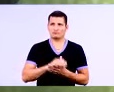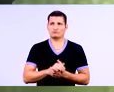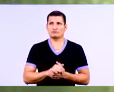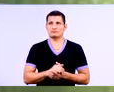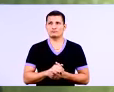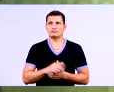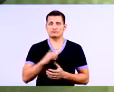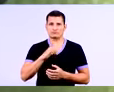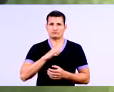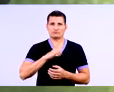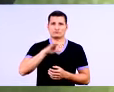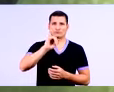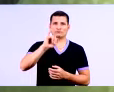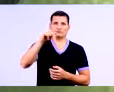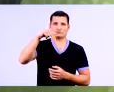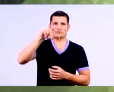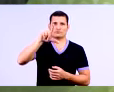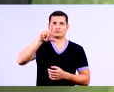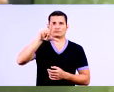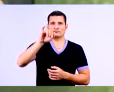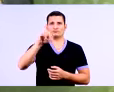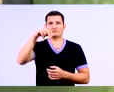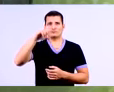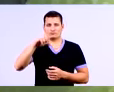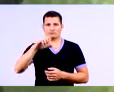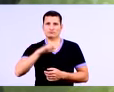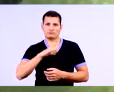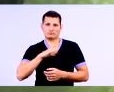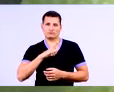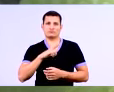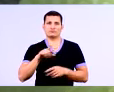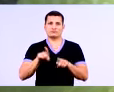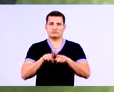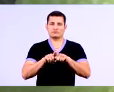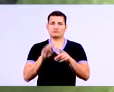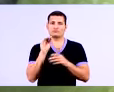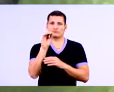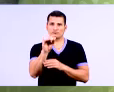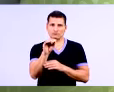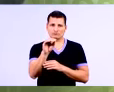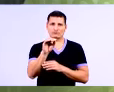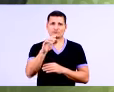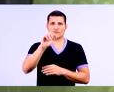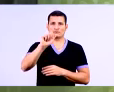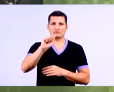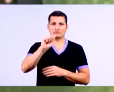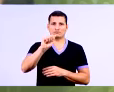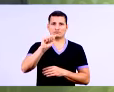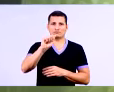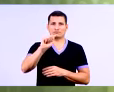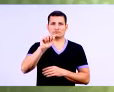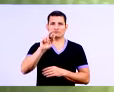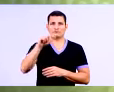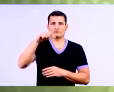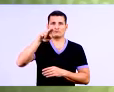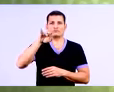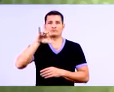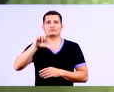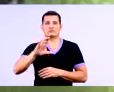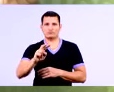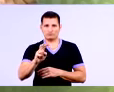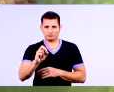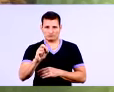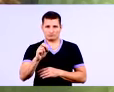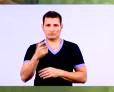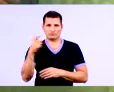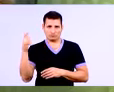que é aquele que você digita dentro, e tem a declaração por arquivo. Ou seja, eu posso programar em um outro arquivo e